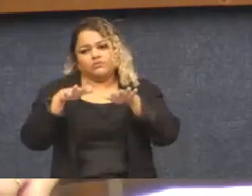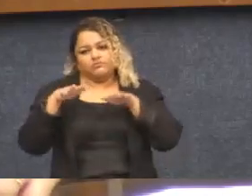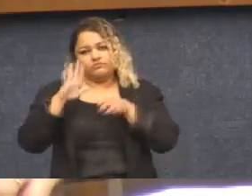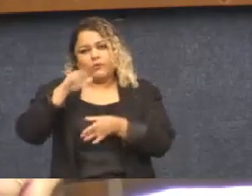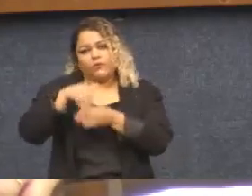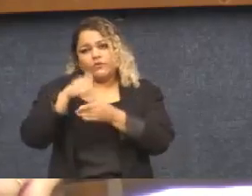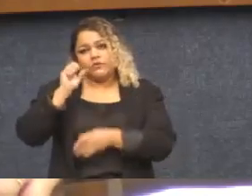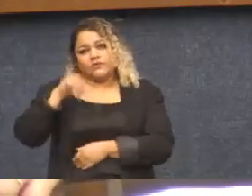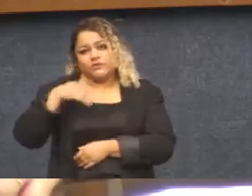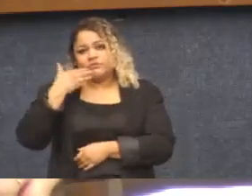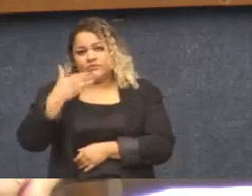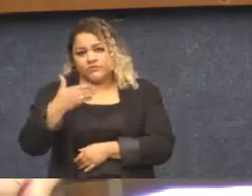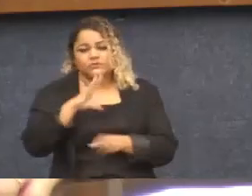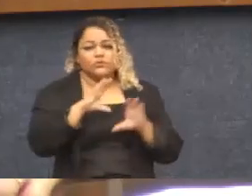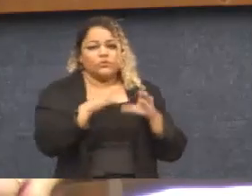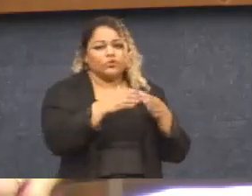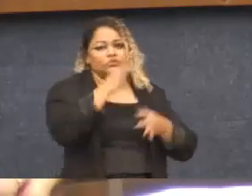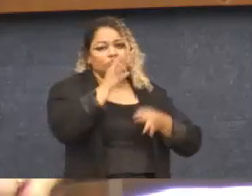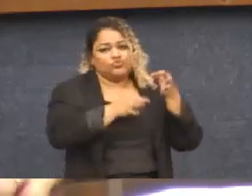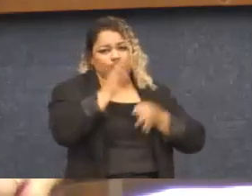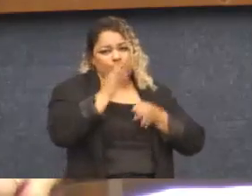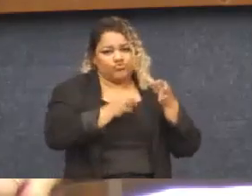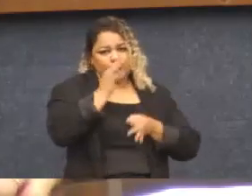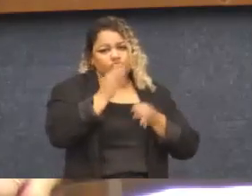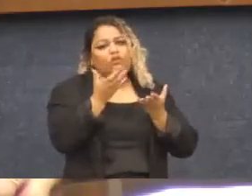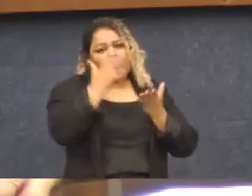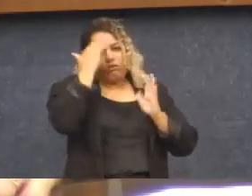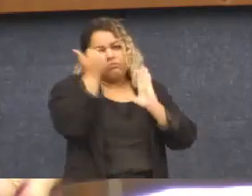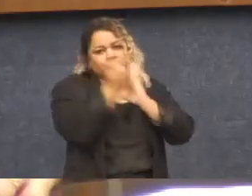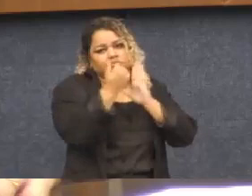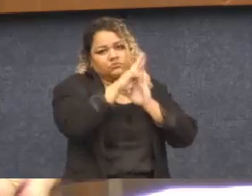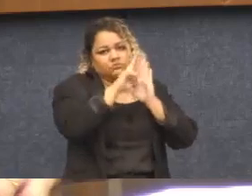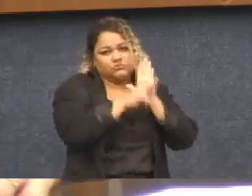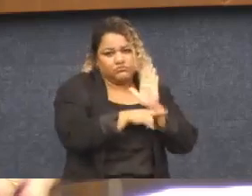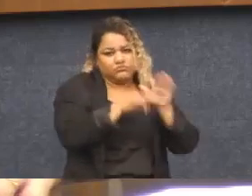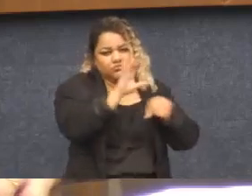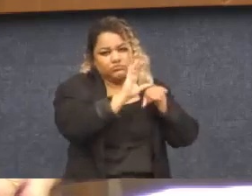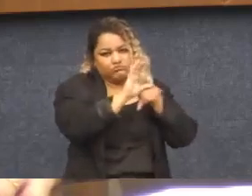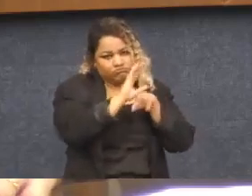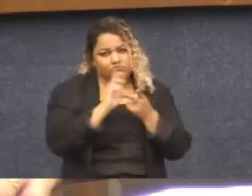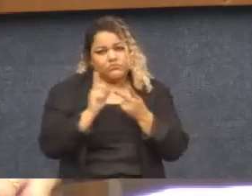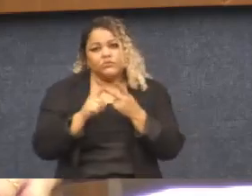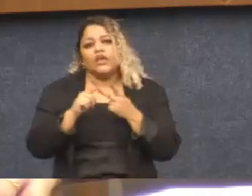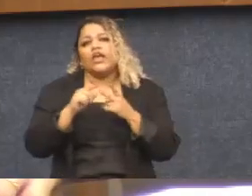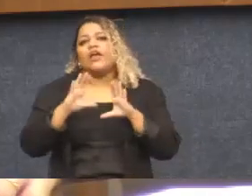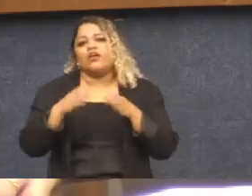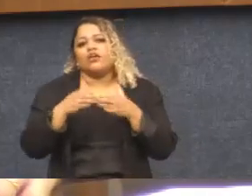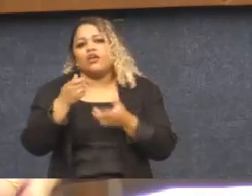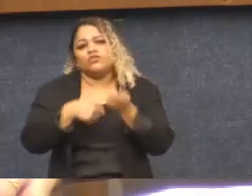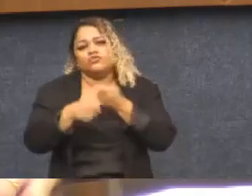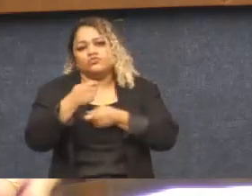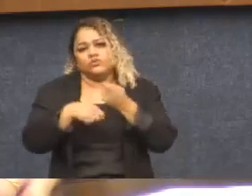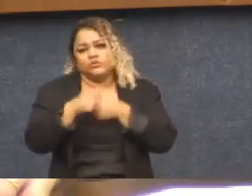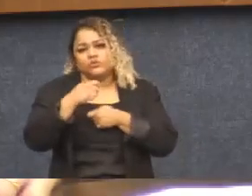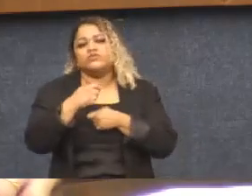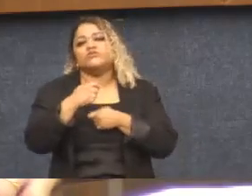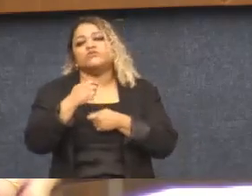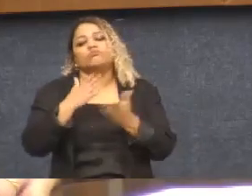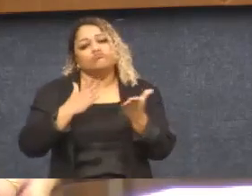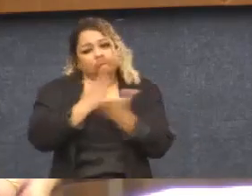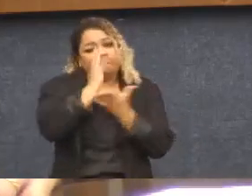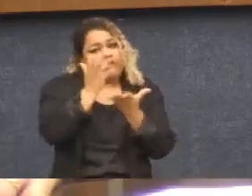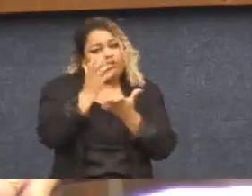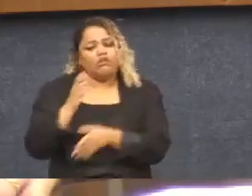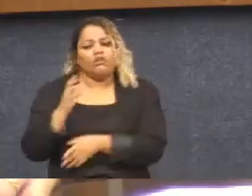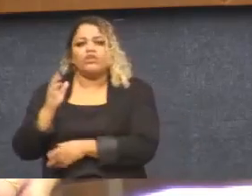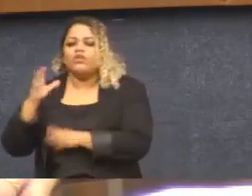legislação e justiça, pela constitucionalidade, legalidade, regimentalidade, administração pública, pela aprovação, mobilidade urbana, indústria, comércio e serviço,